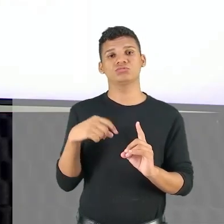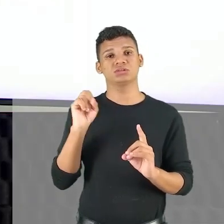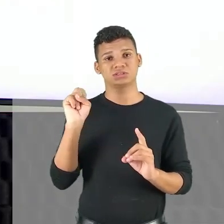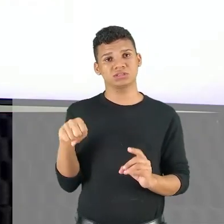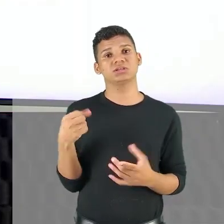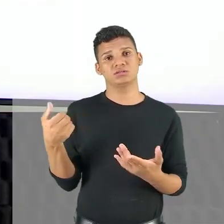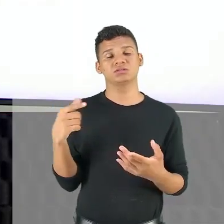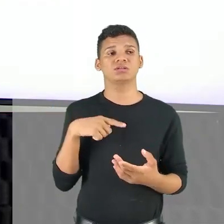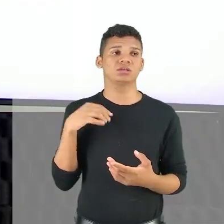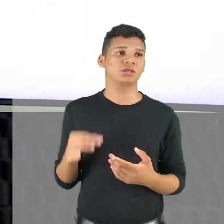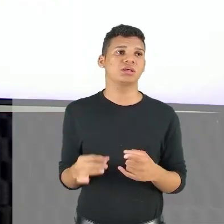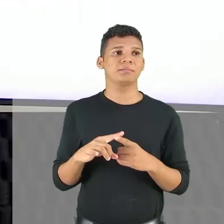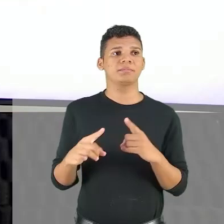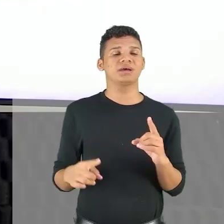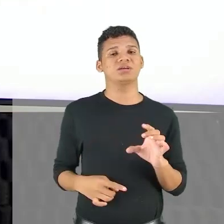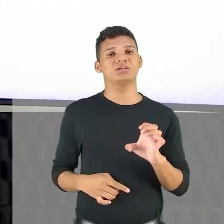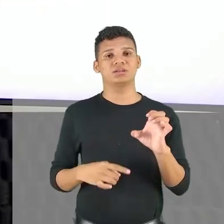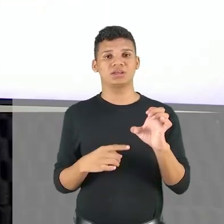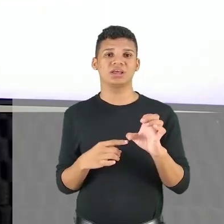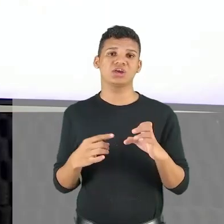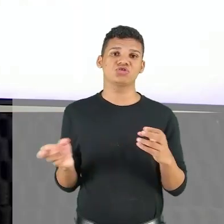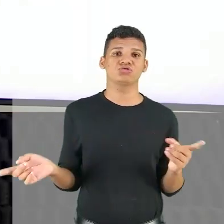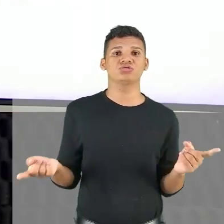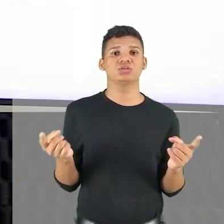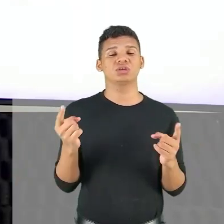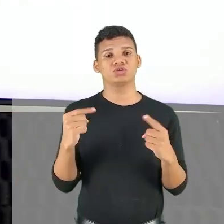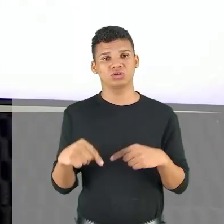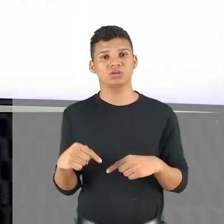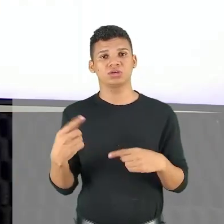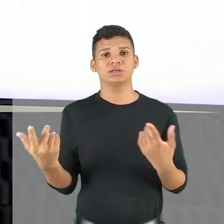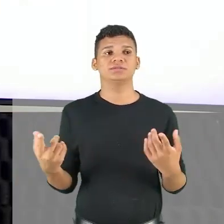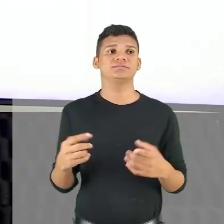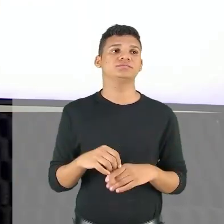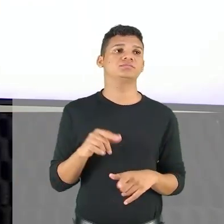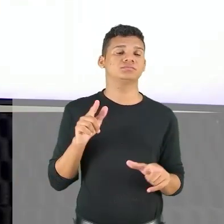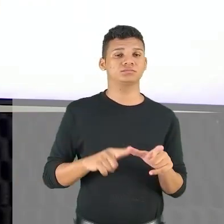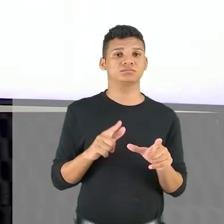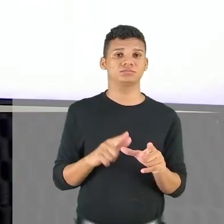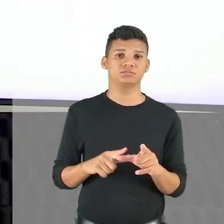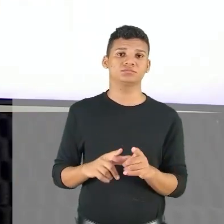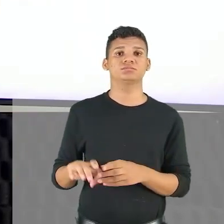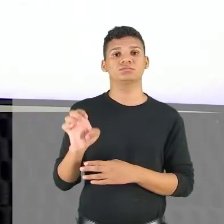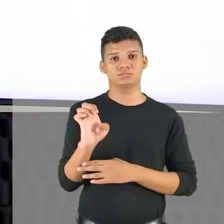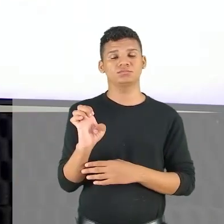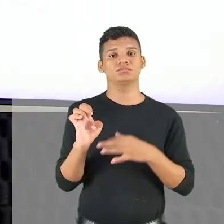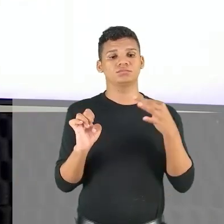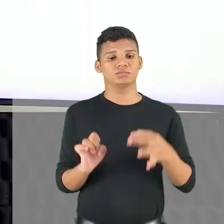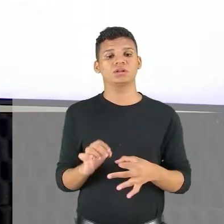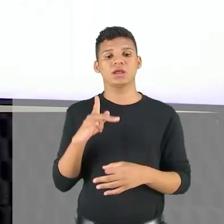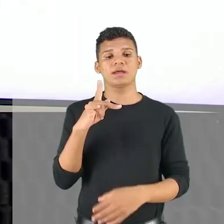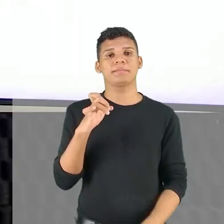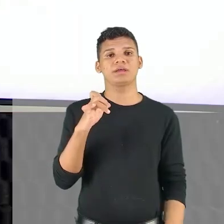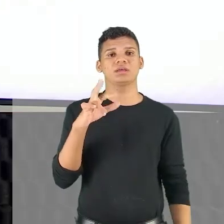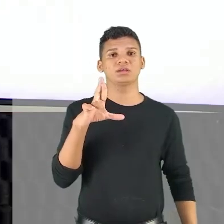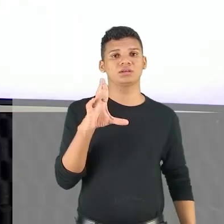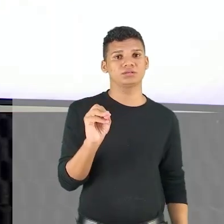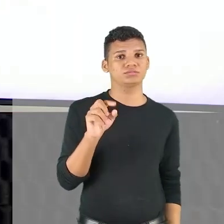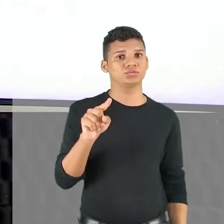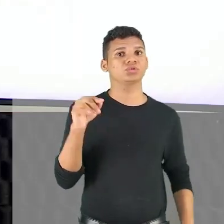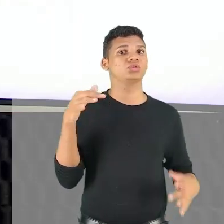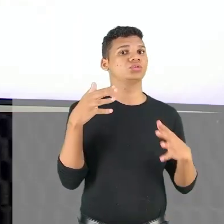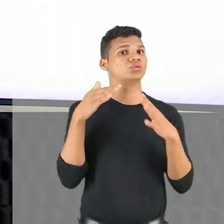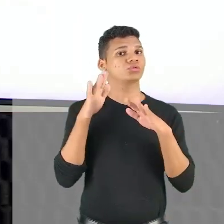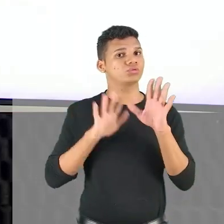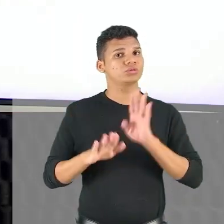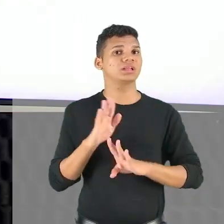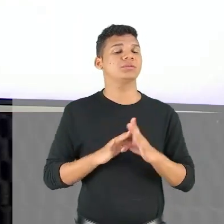sentido de oposição. Então, a alternativa correta é a letra E, pessoal, tá? Pero. Cuidado, não confundir.